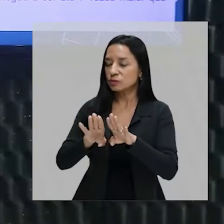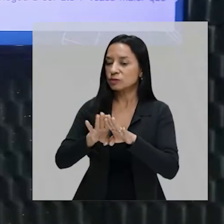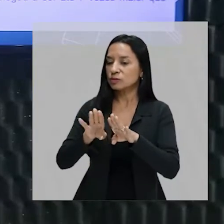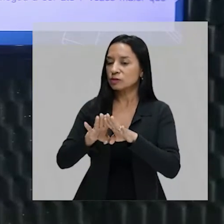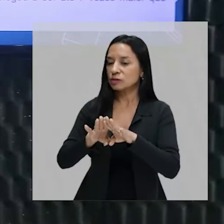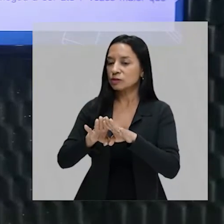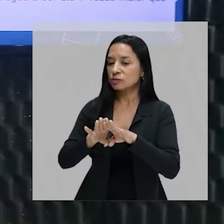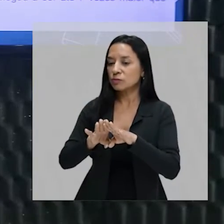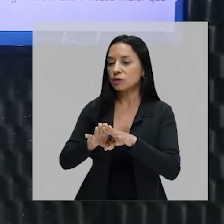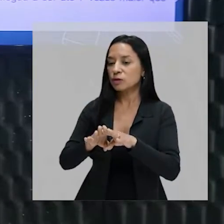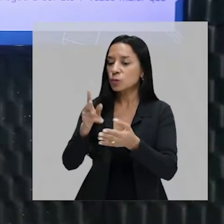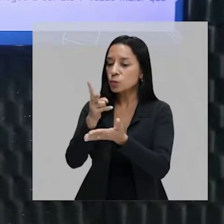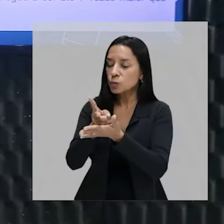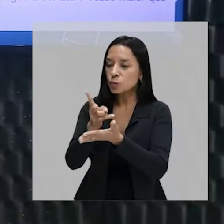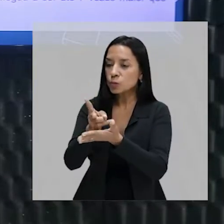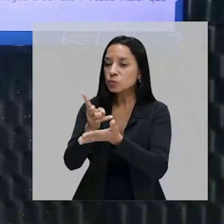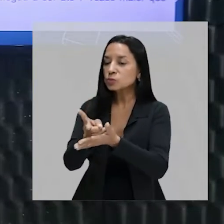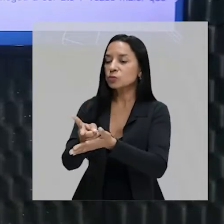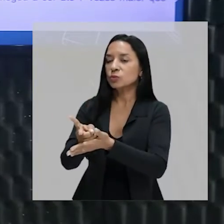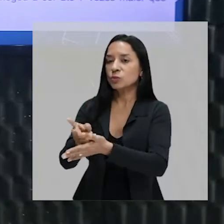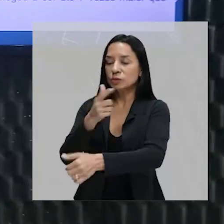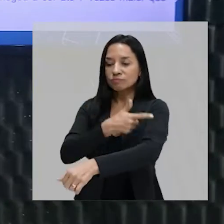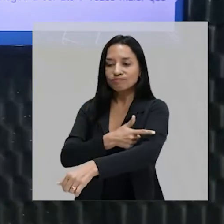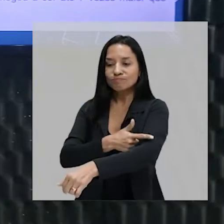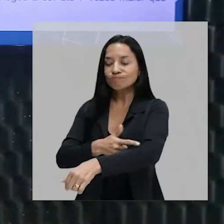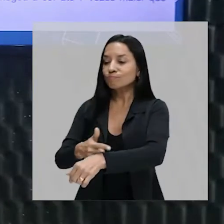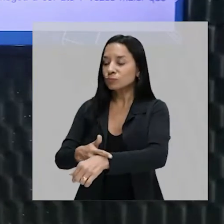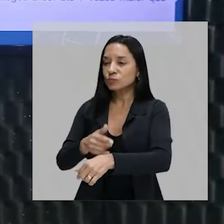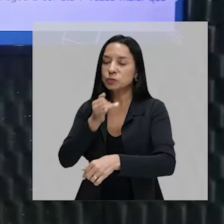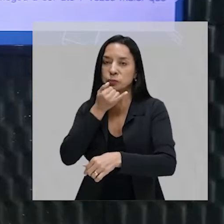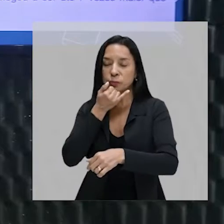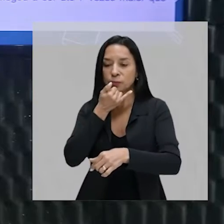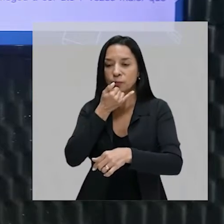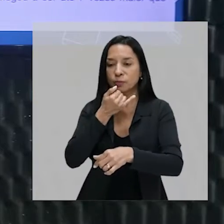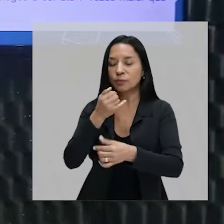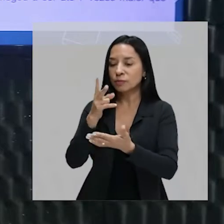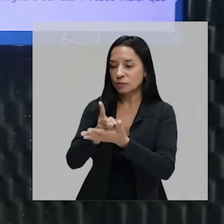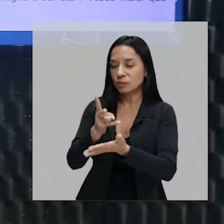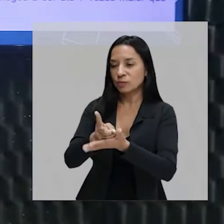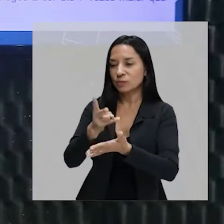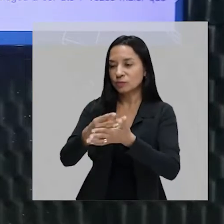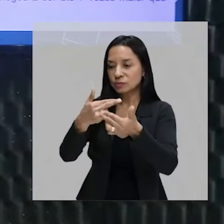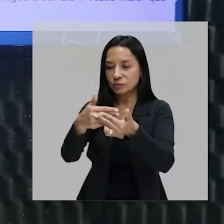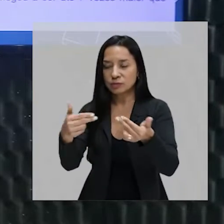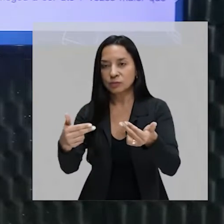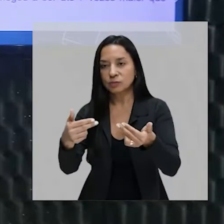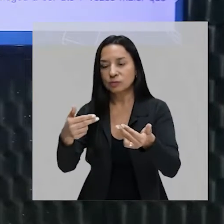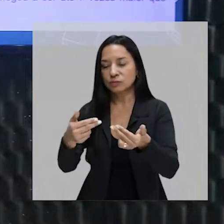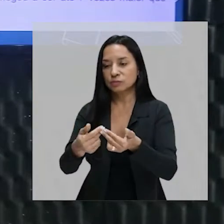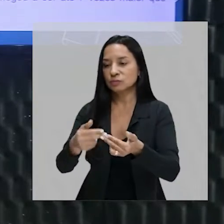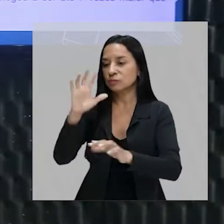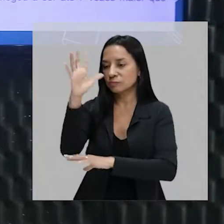os seus recursos naturais Observe que atualmente por isso que você vai